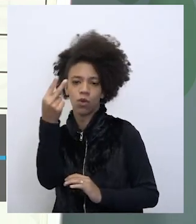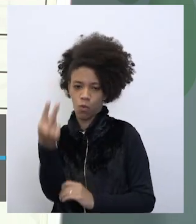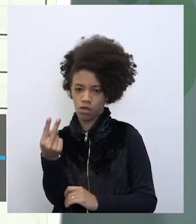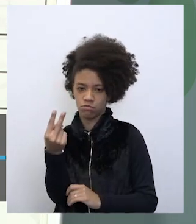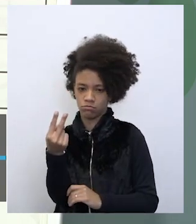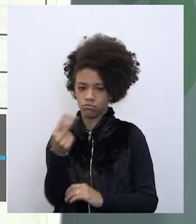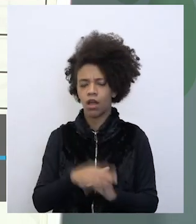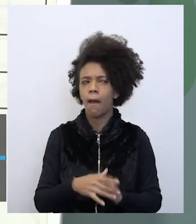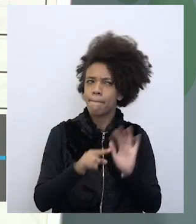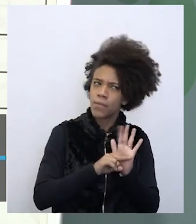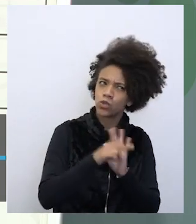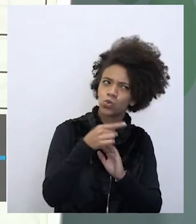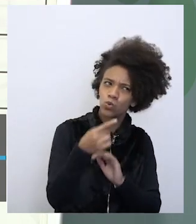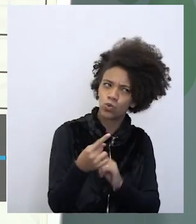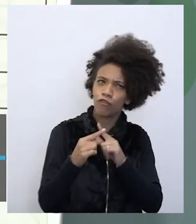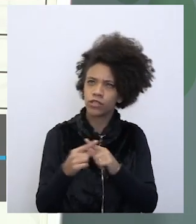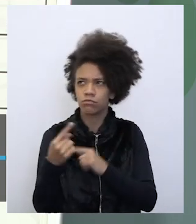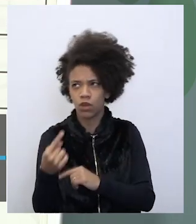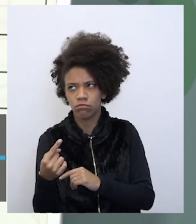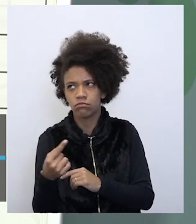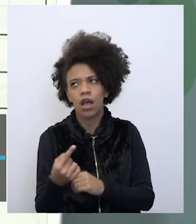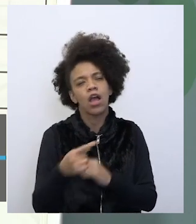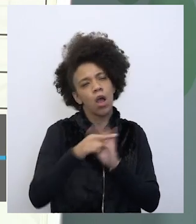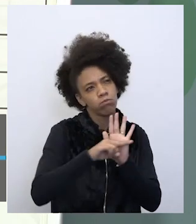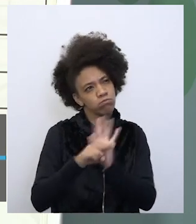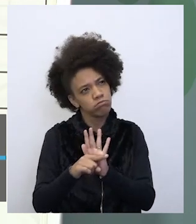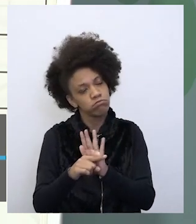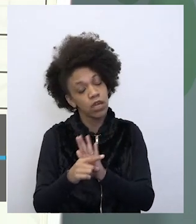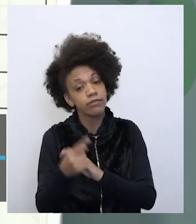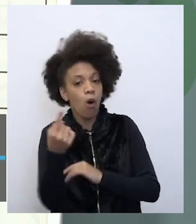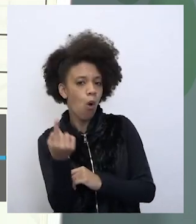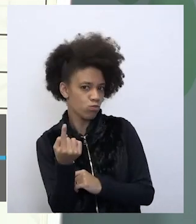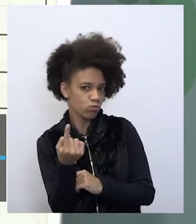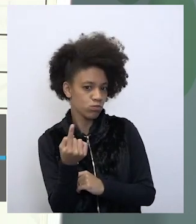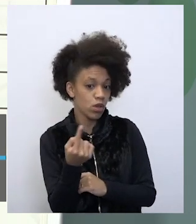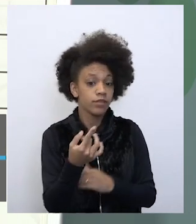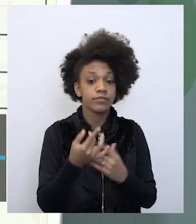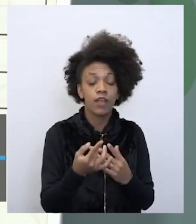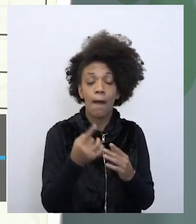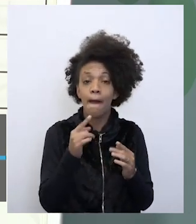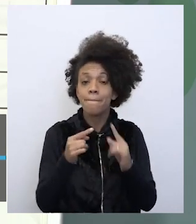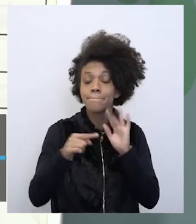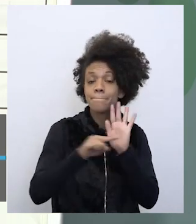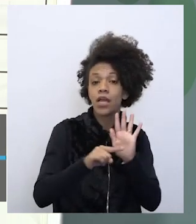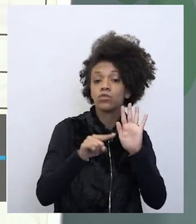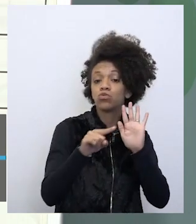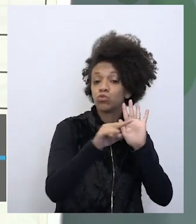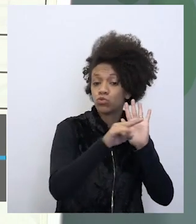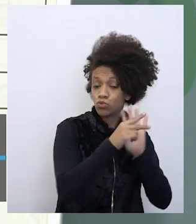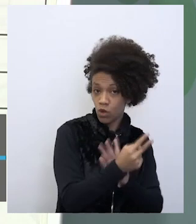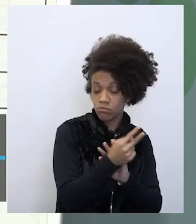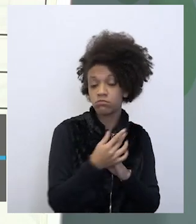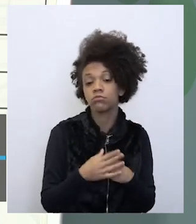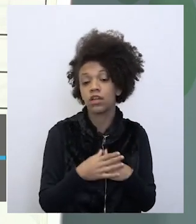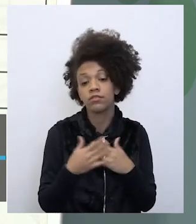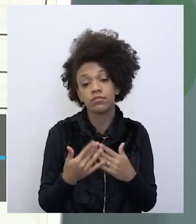Menos 1 vezes menos 1, sinais iguais mais, 1 vezes 1, 1. Então, deu 1. 1 vez menos 2, sinais diferentes